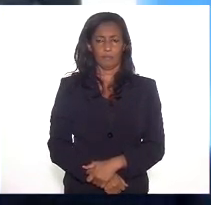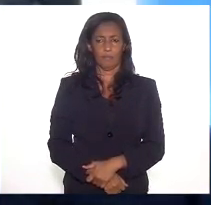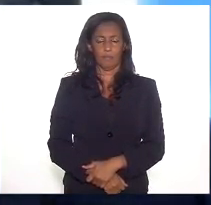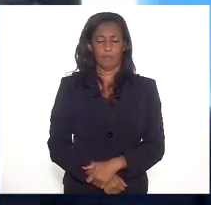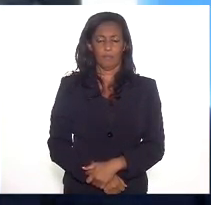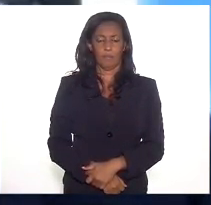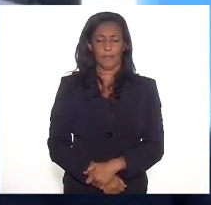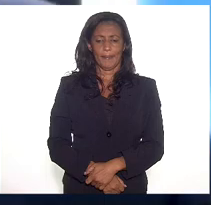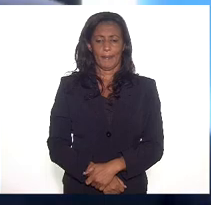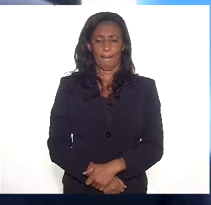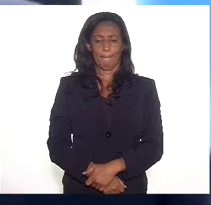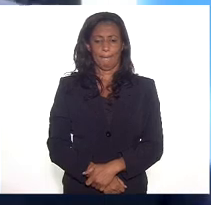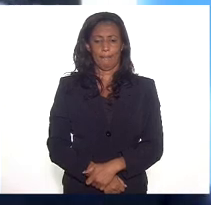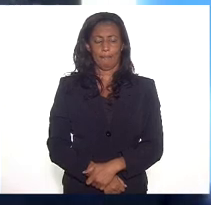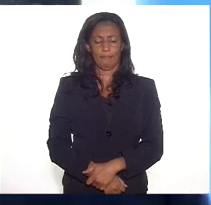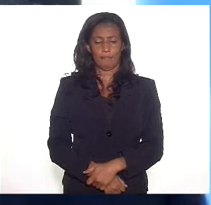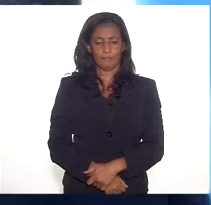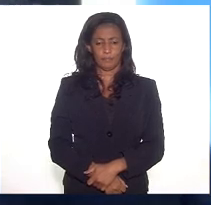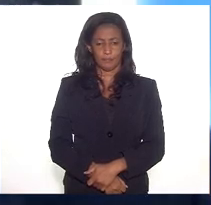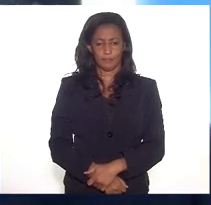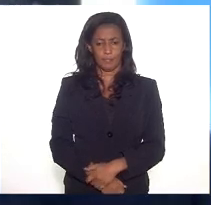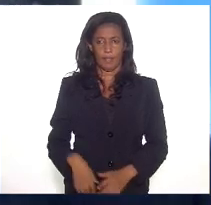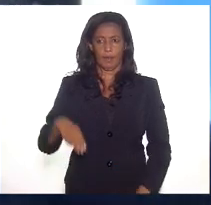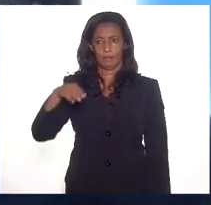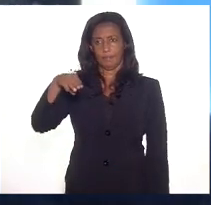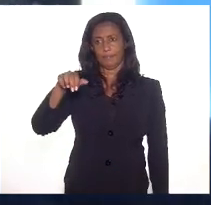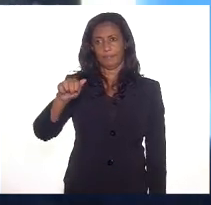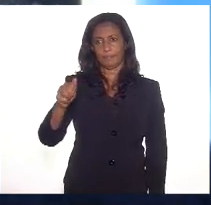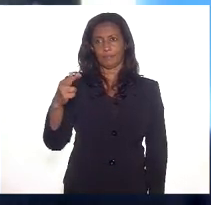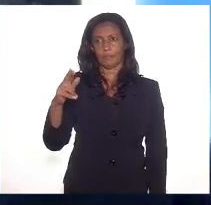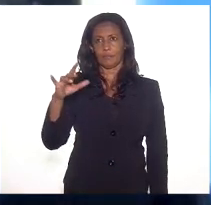não. Deputado Marcelo Cabeleireiro.